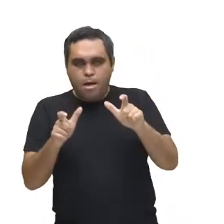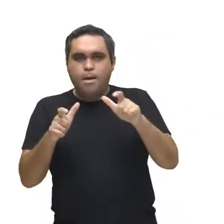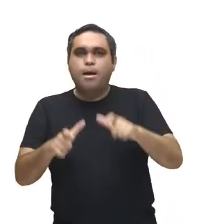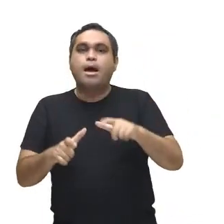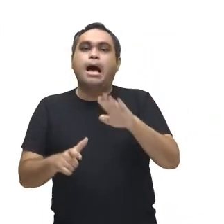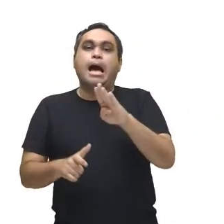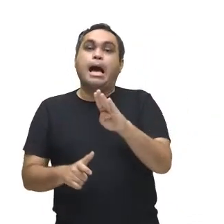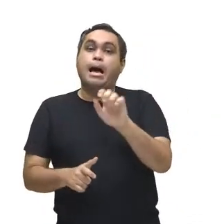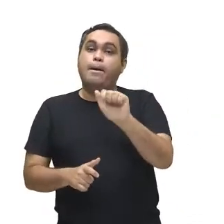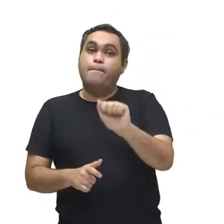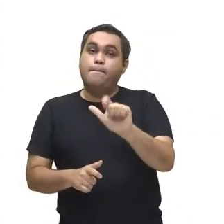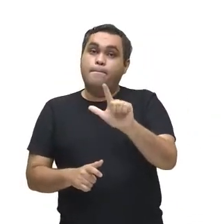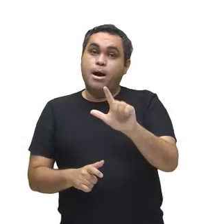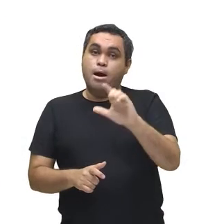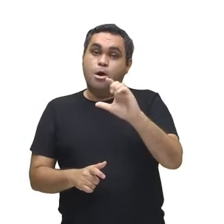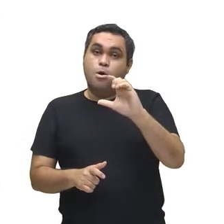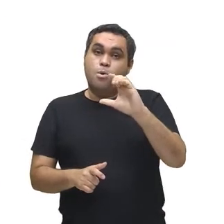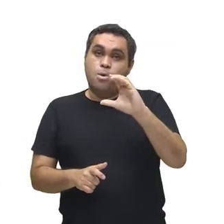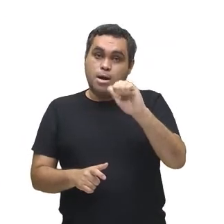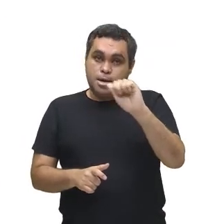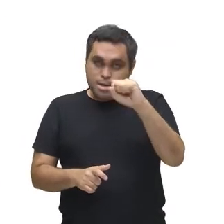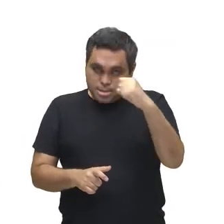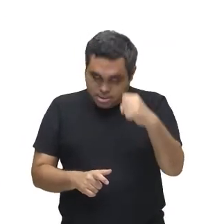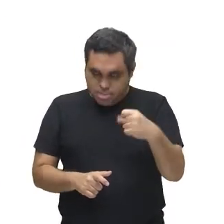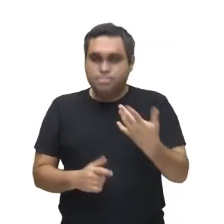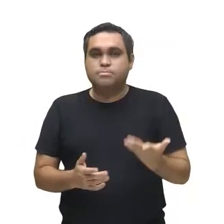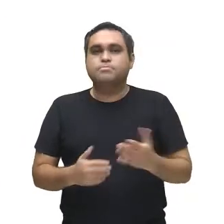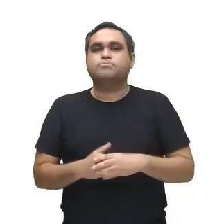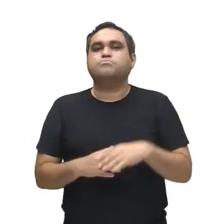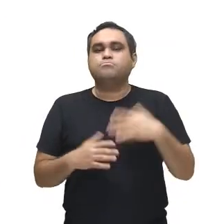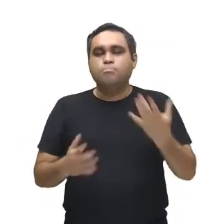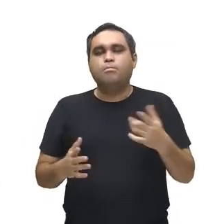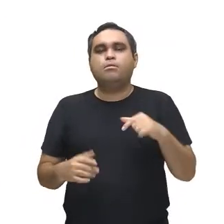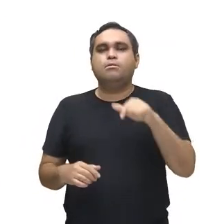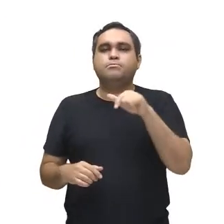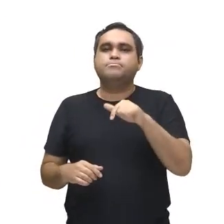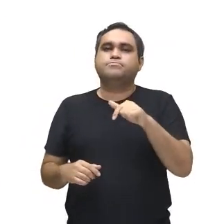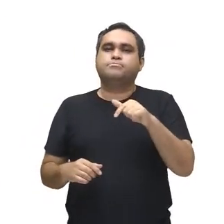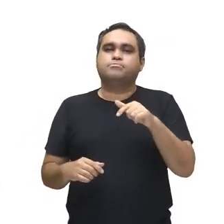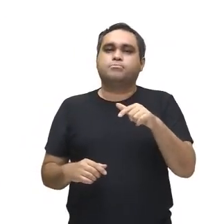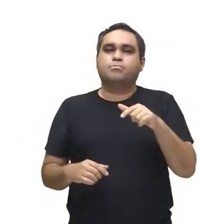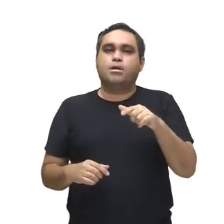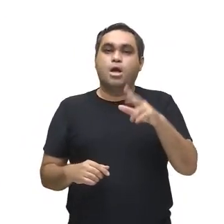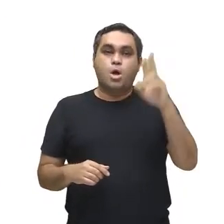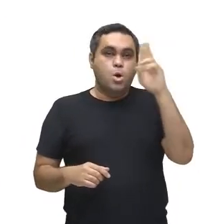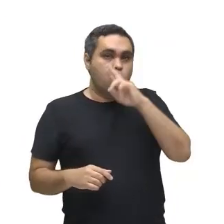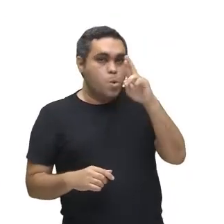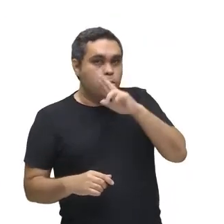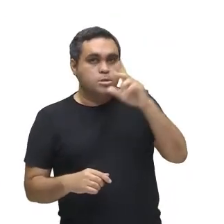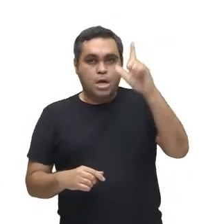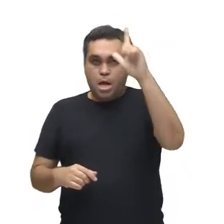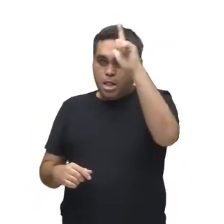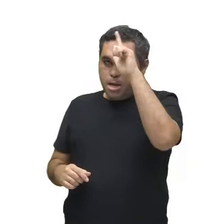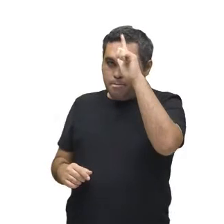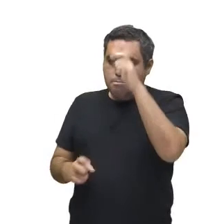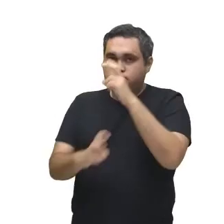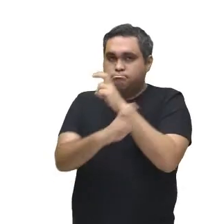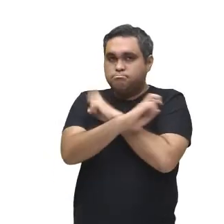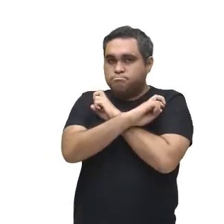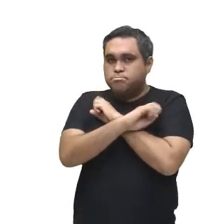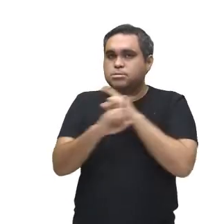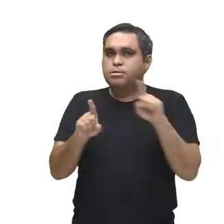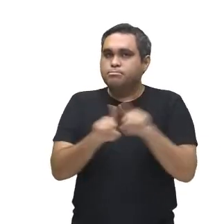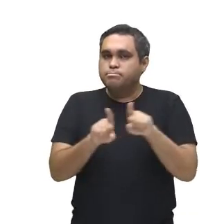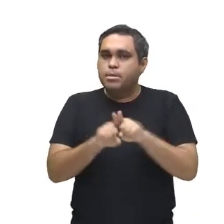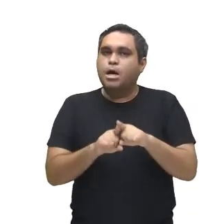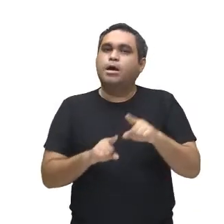por alemãos, quanto por austro-húngaros e principalmente pela Rússia. No slide anterior, a